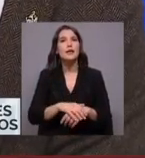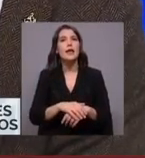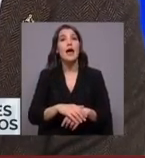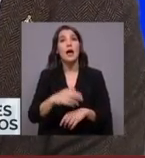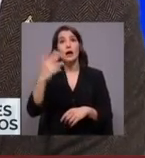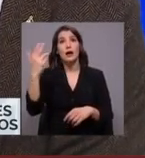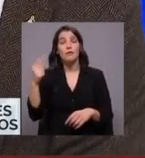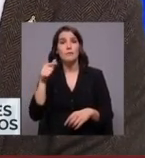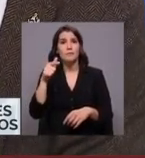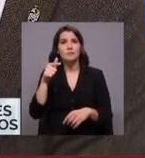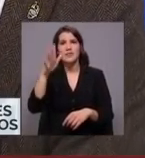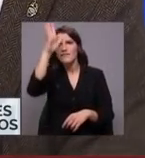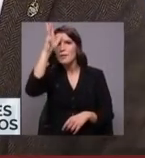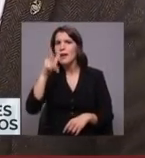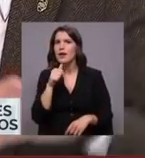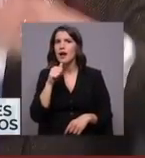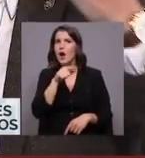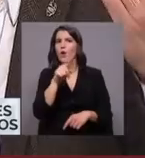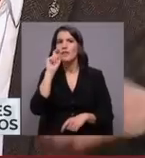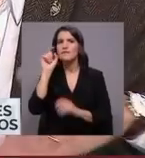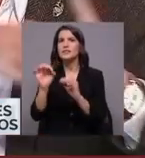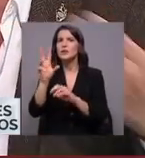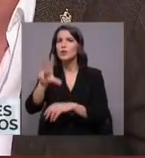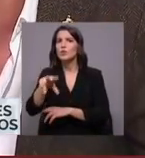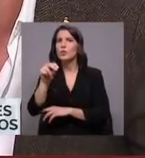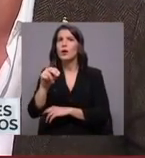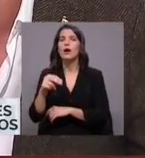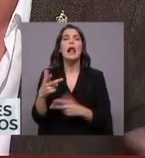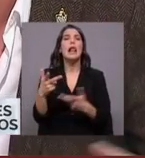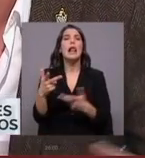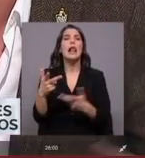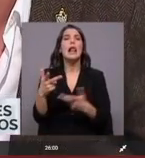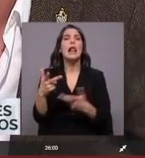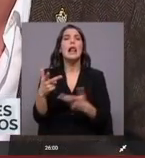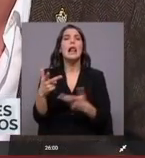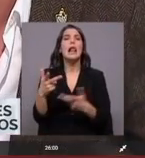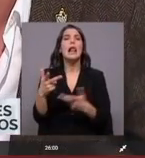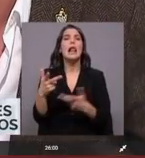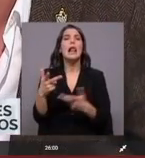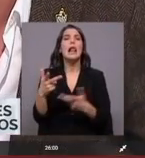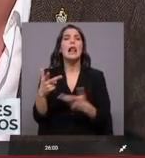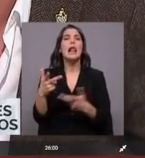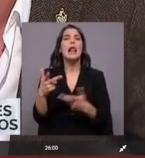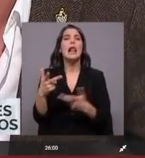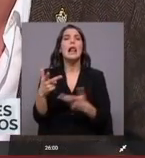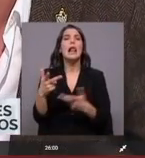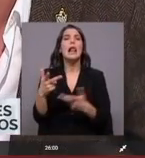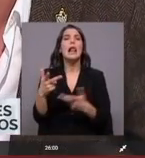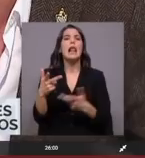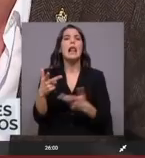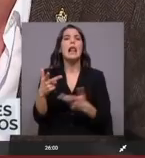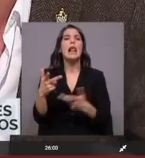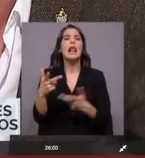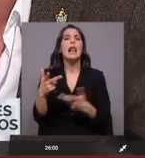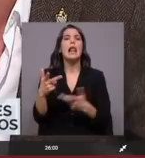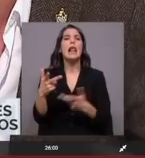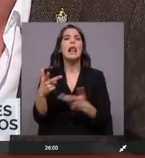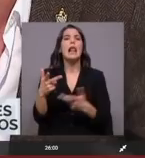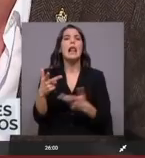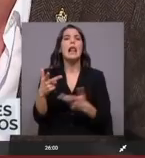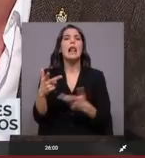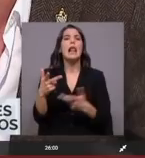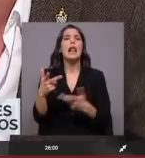Guimarães em Vila Nova de Famalicão mas não poderia sofrer o medicamento correto os quem a família pesquisa a foram aqueles que serão